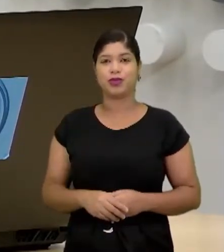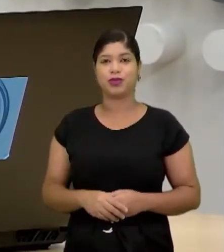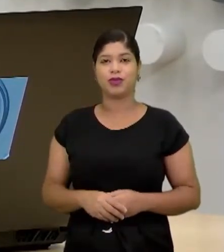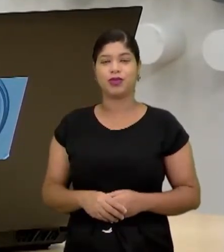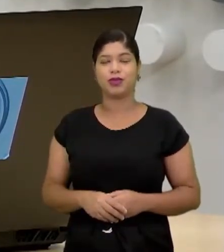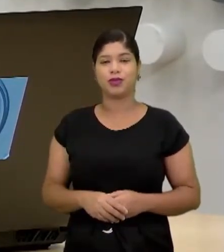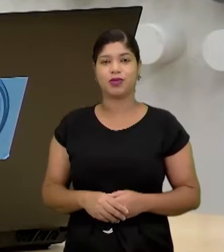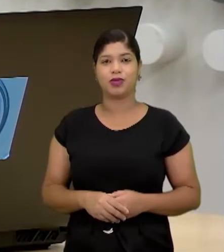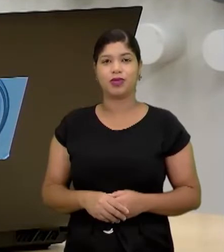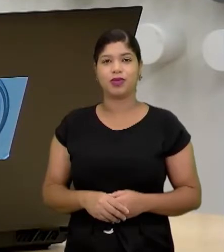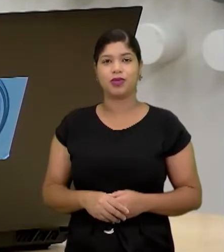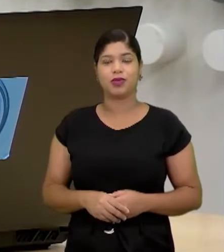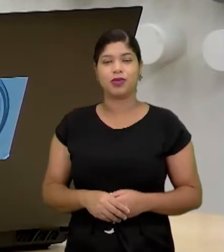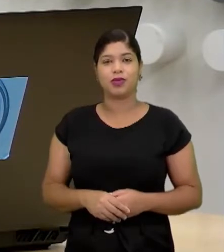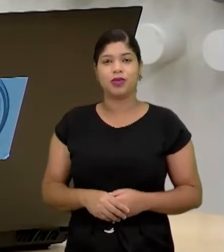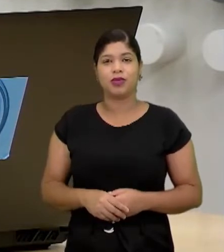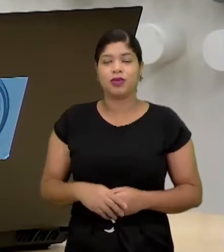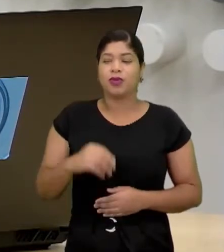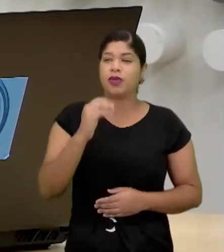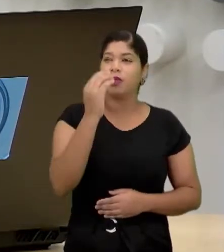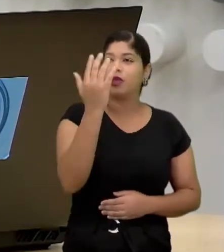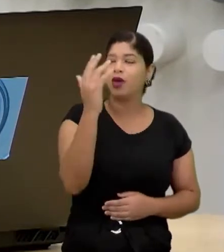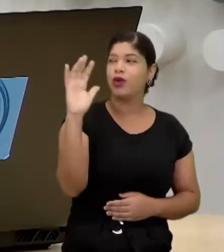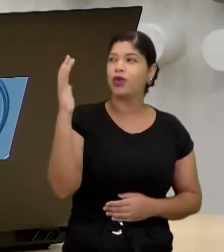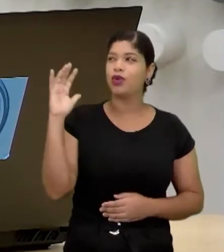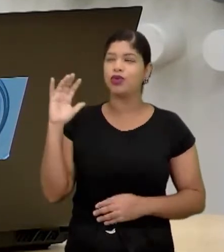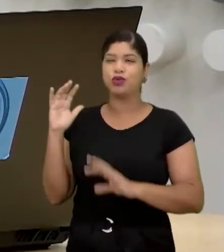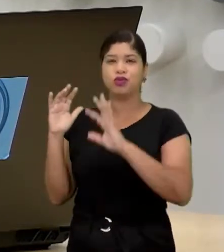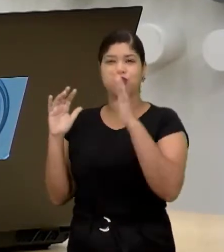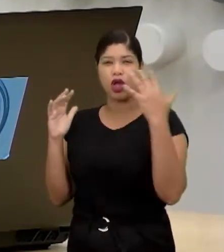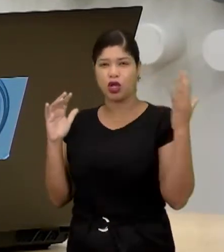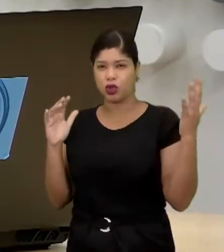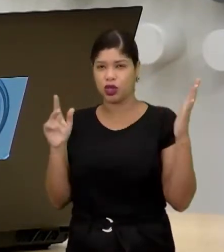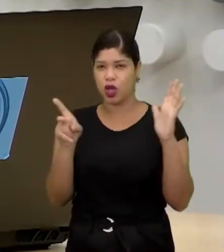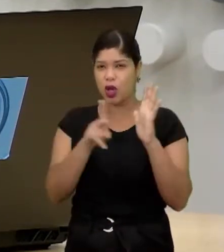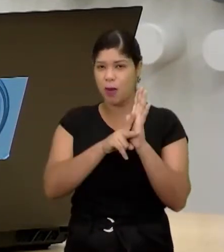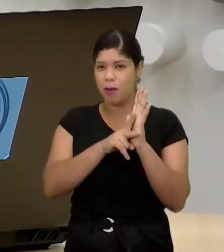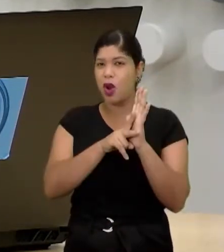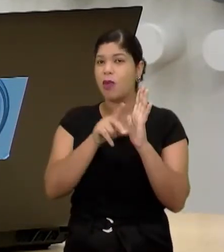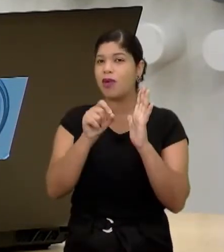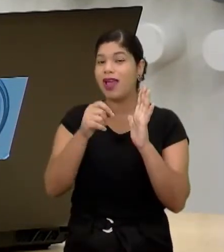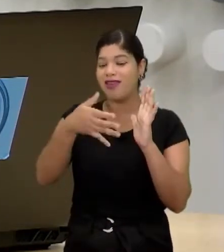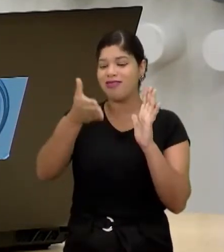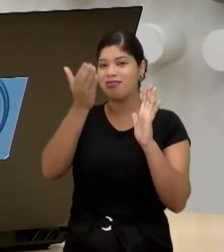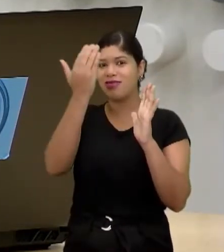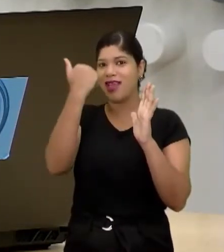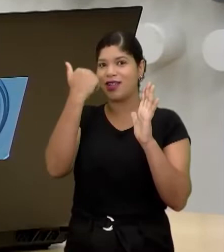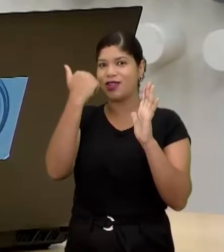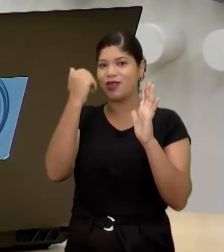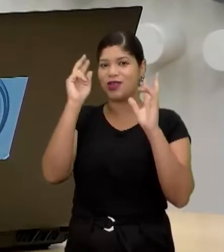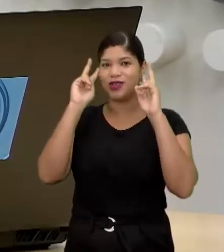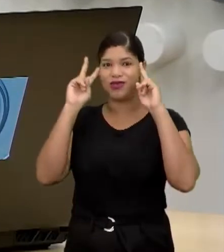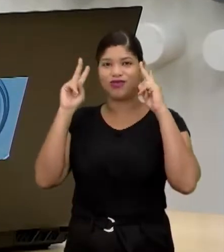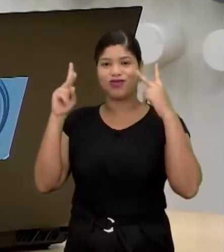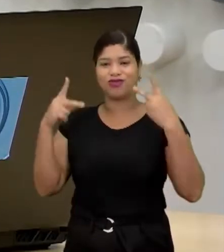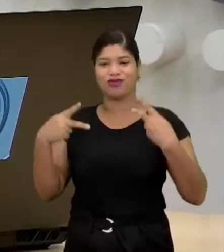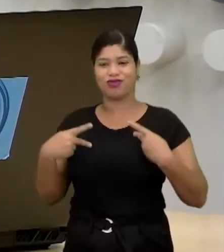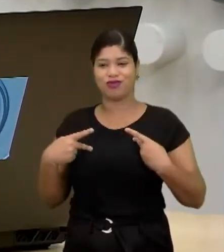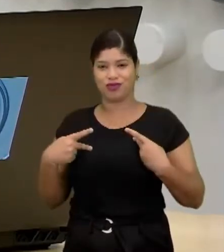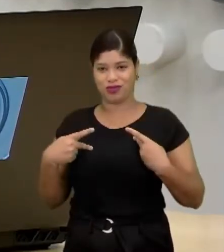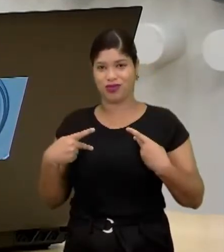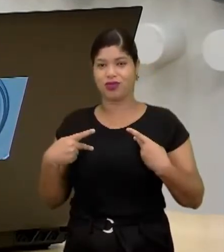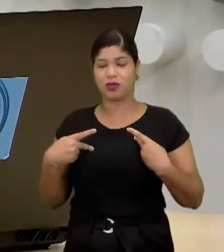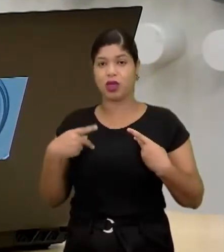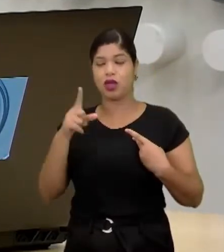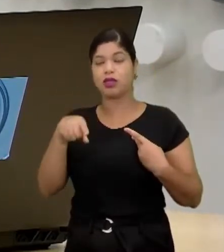falar sobre natureza humana né é um negócio que é o mesmo